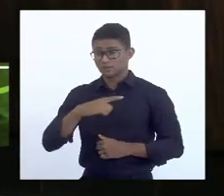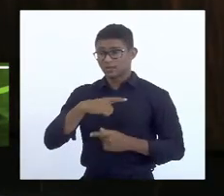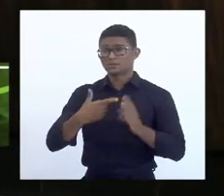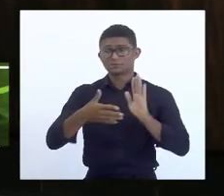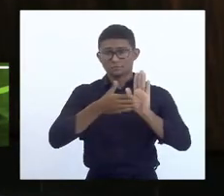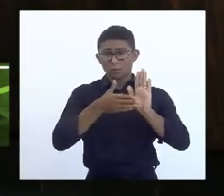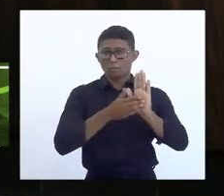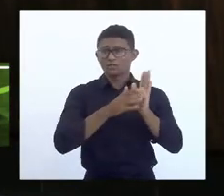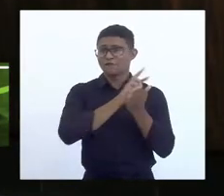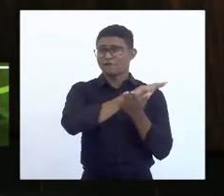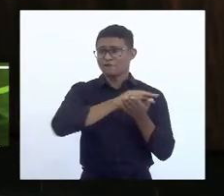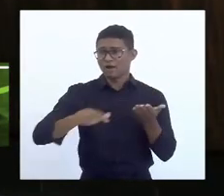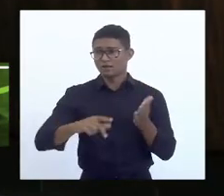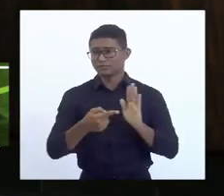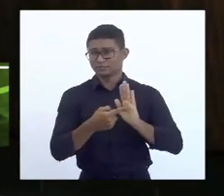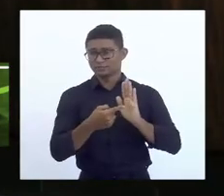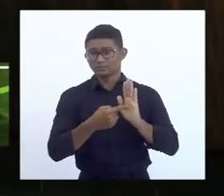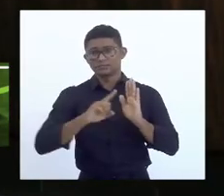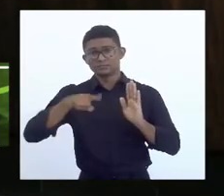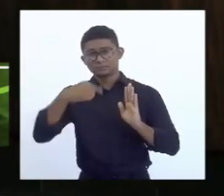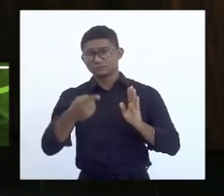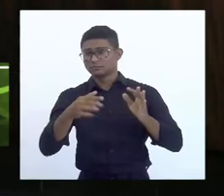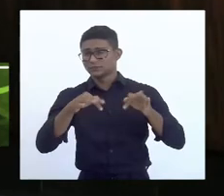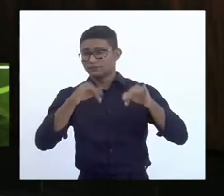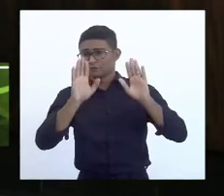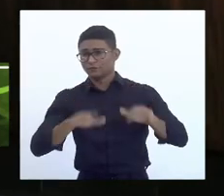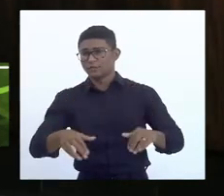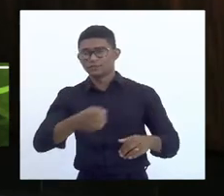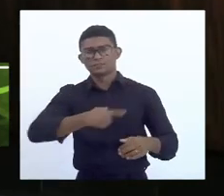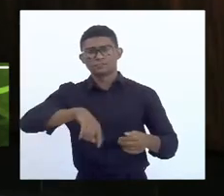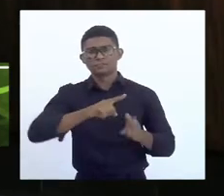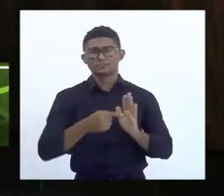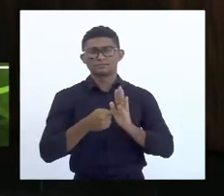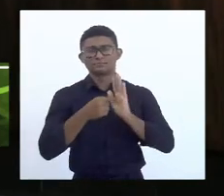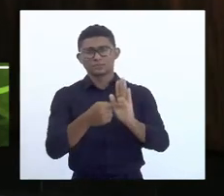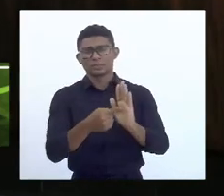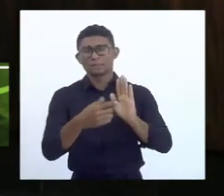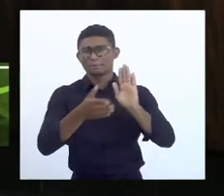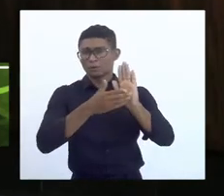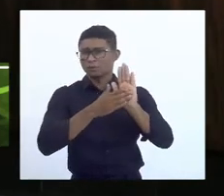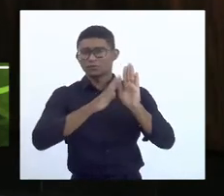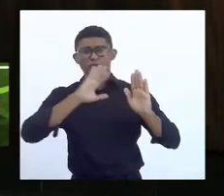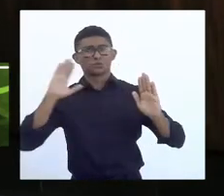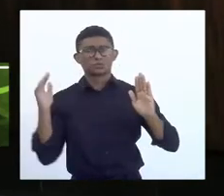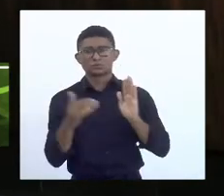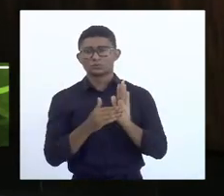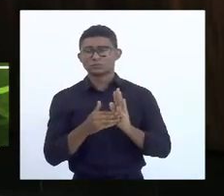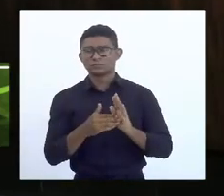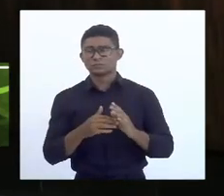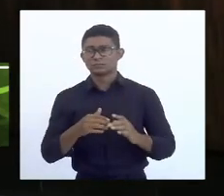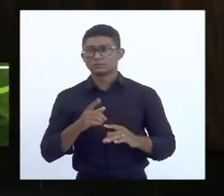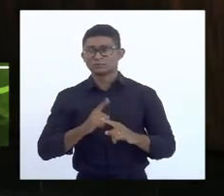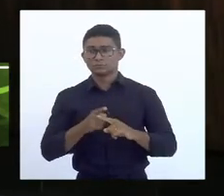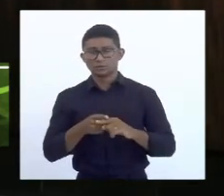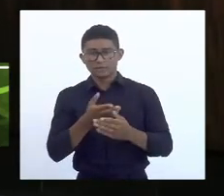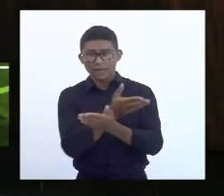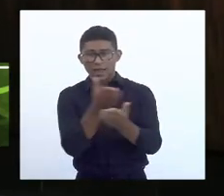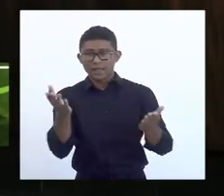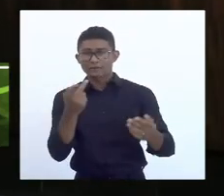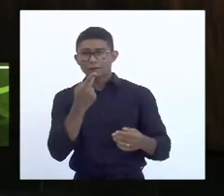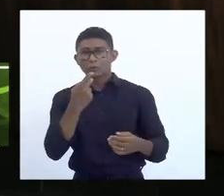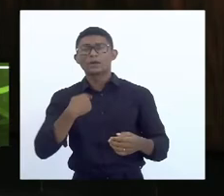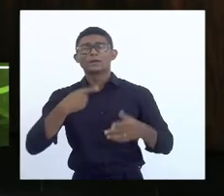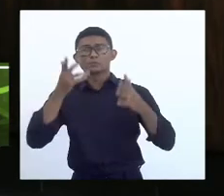Pois não. E aí, no final, a gente vai apresentar todas as propostas, porque a fala delas, eu já peguei como uma